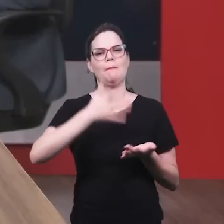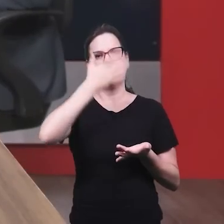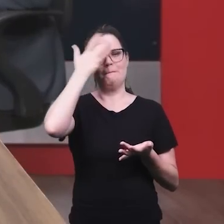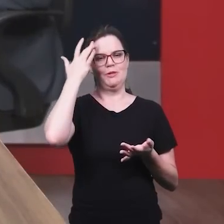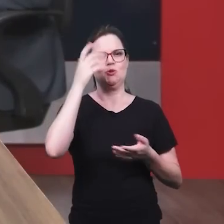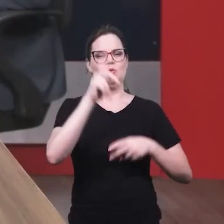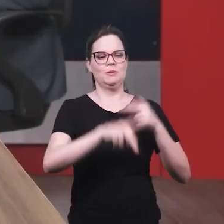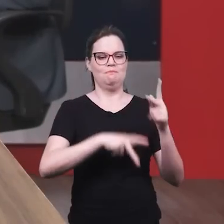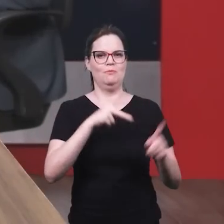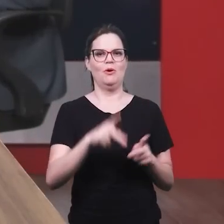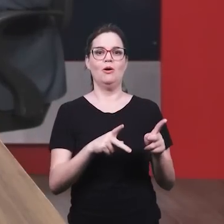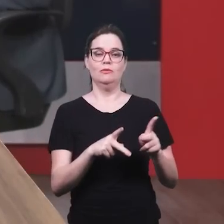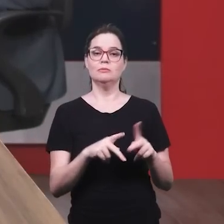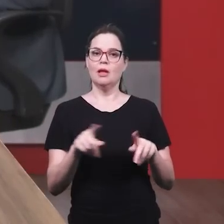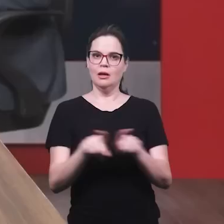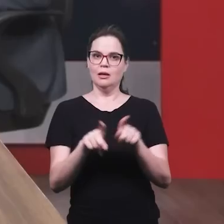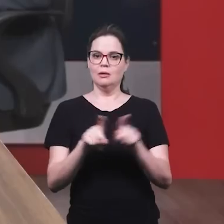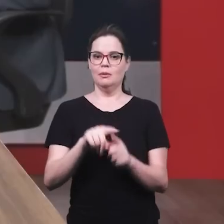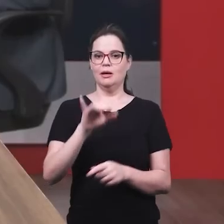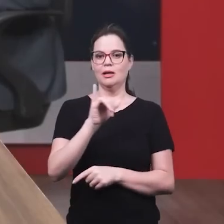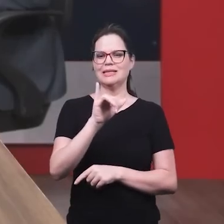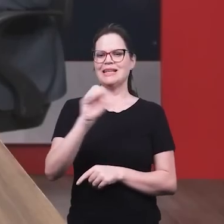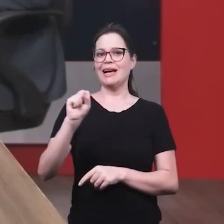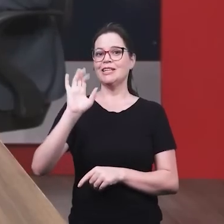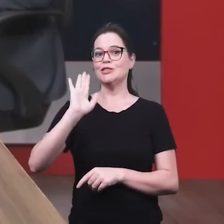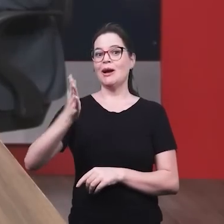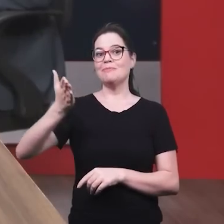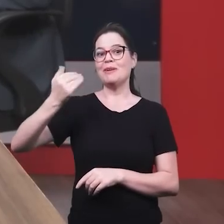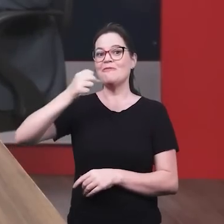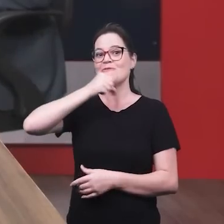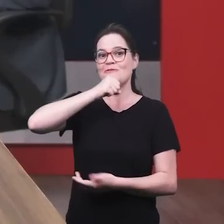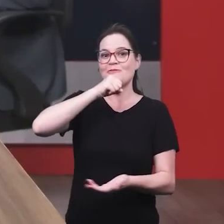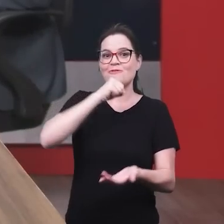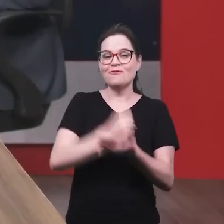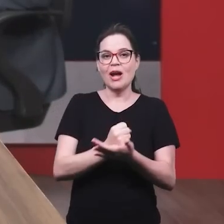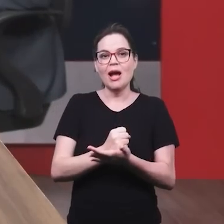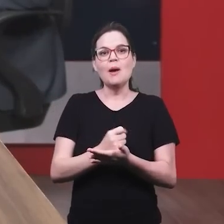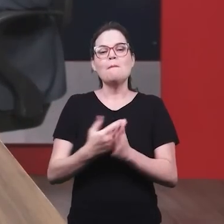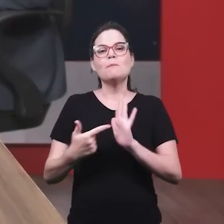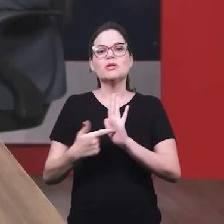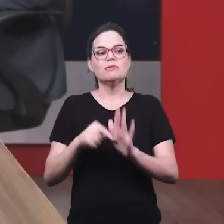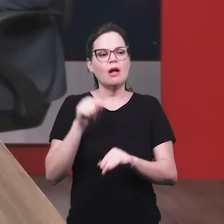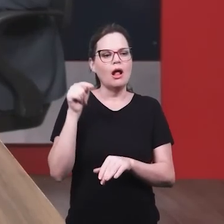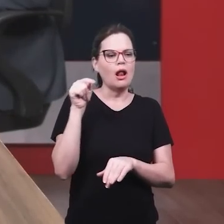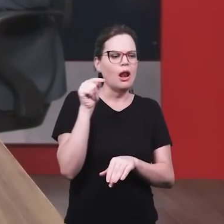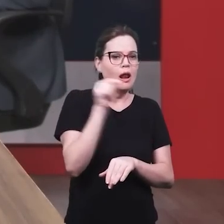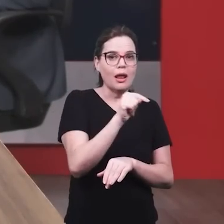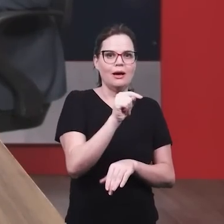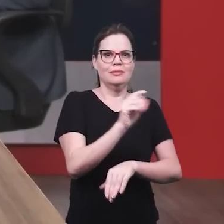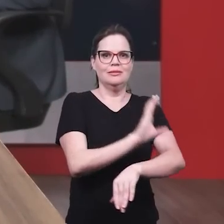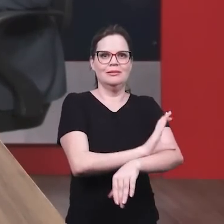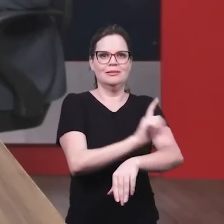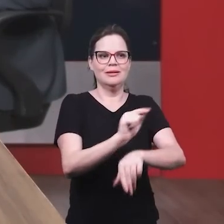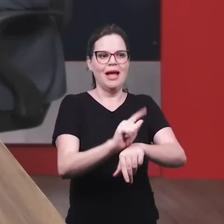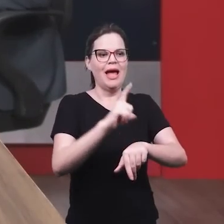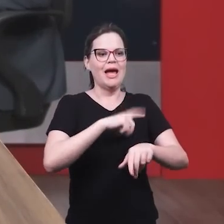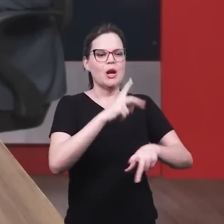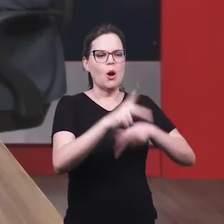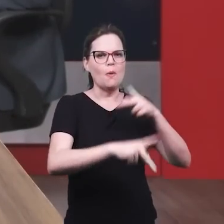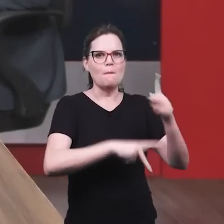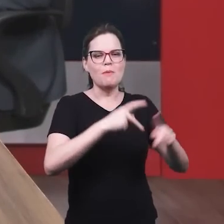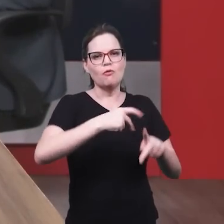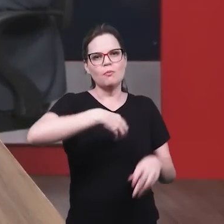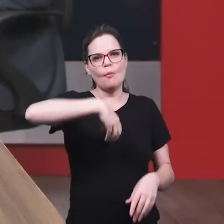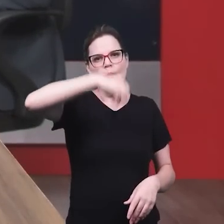profeta Isaías, que ali era onde estaria o povo que andava em trevas, mas esse povo viu a grande luz, né? Então Jesus